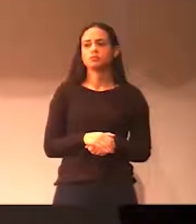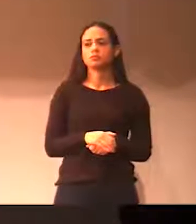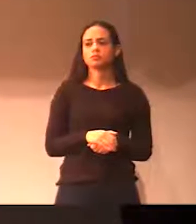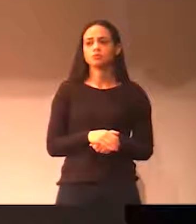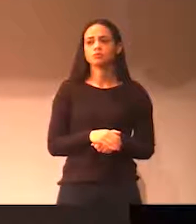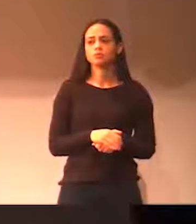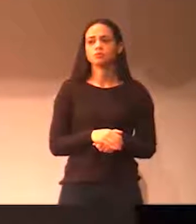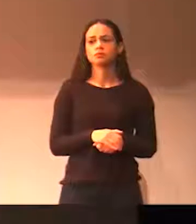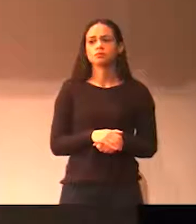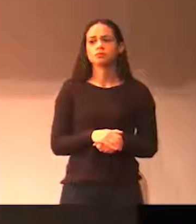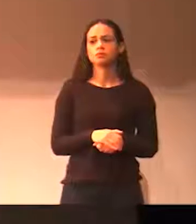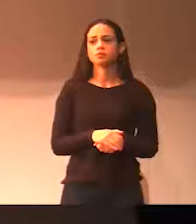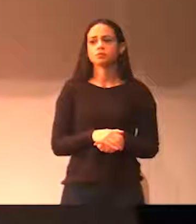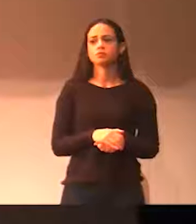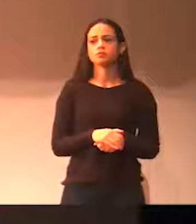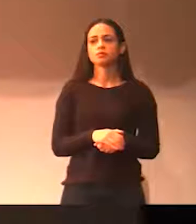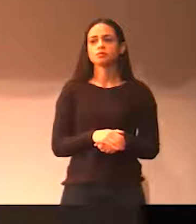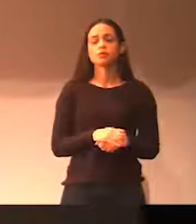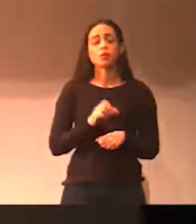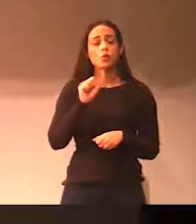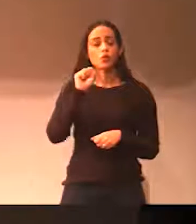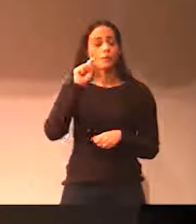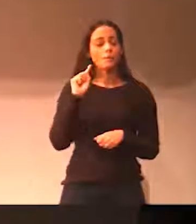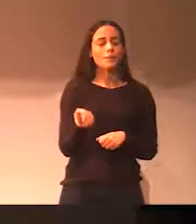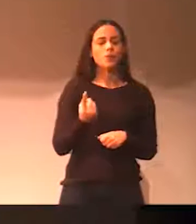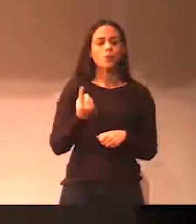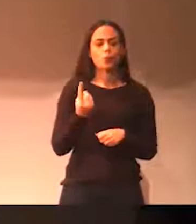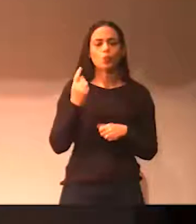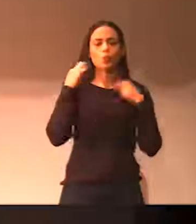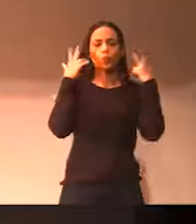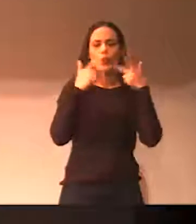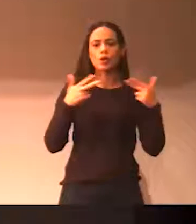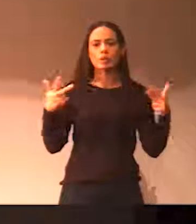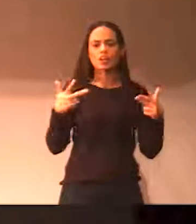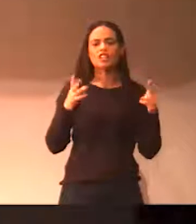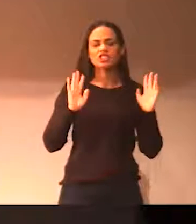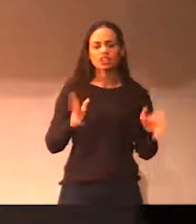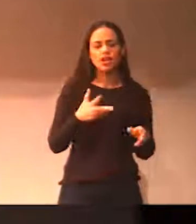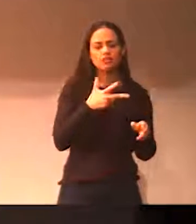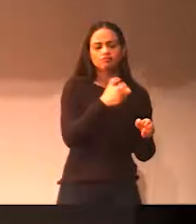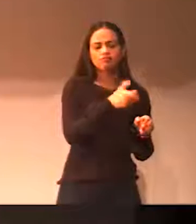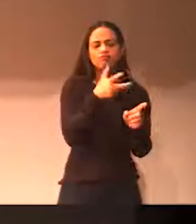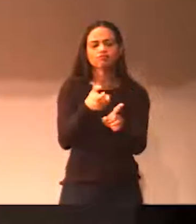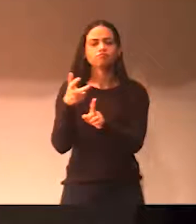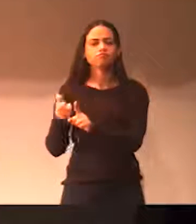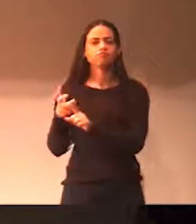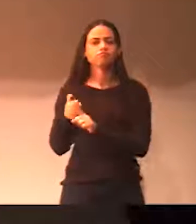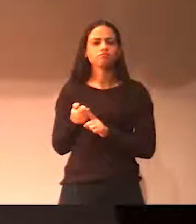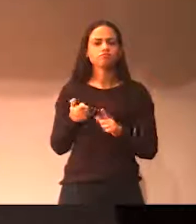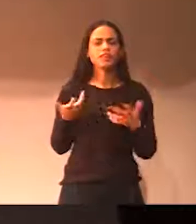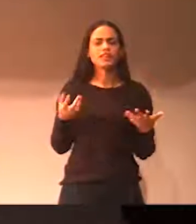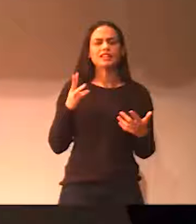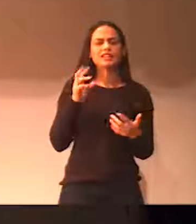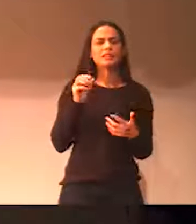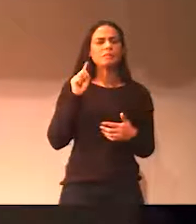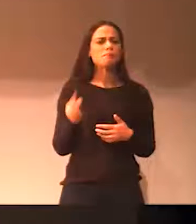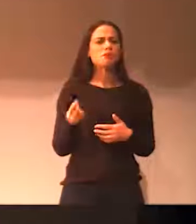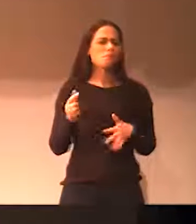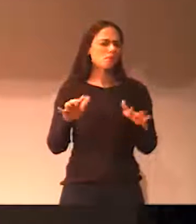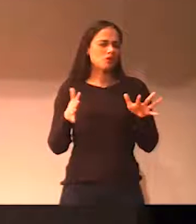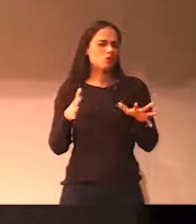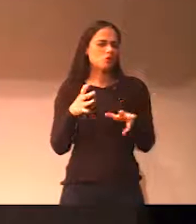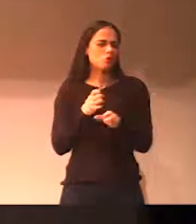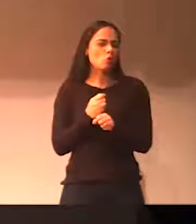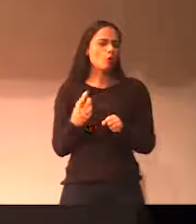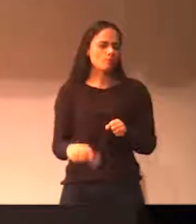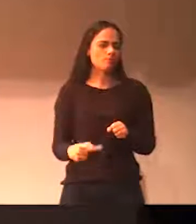ela é pouca. Nós vacinamos 8 mil animais, Vinhedo tem mais de 25 mil, tem mais de 30 mil, acredito eu, hoje em dia. Mas, enfim, então o que eu quero